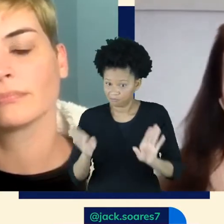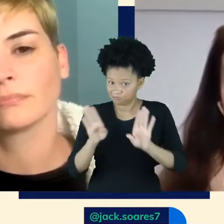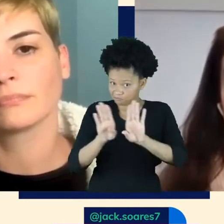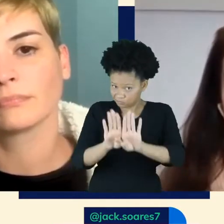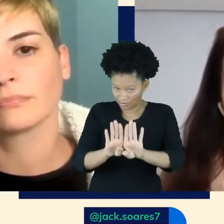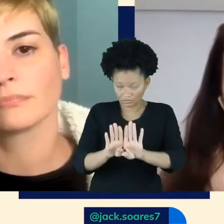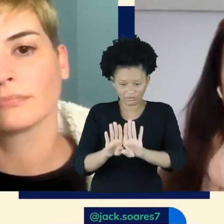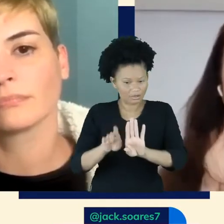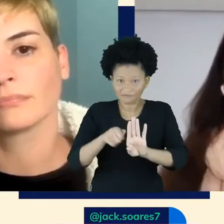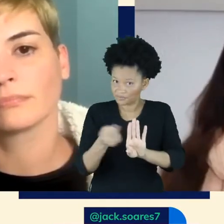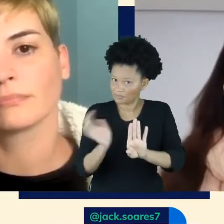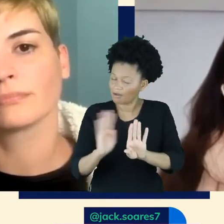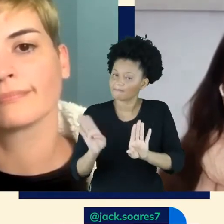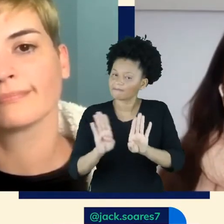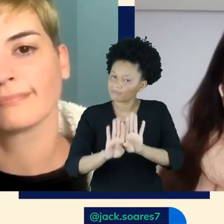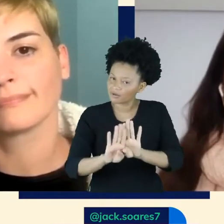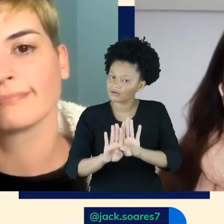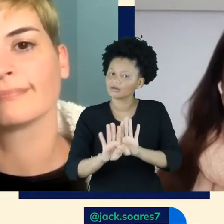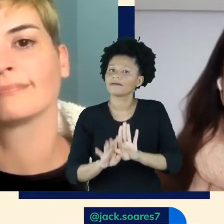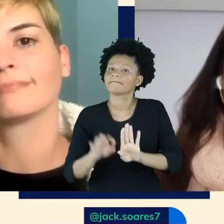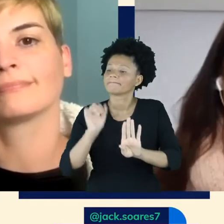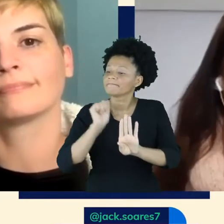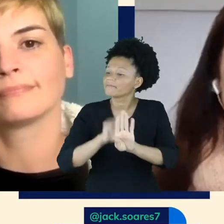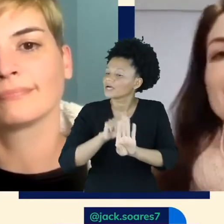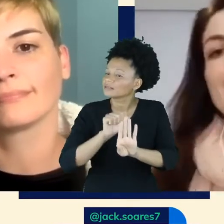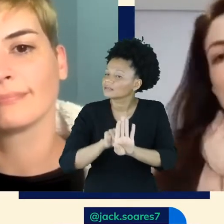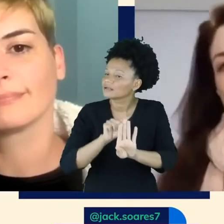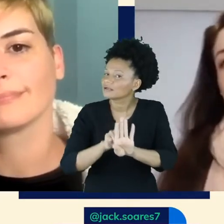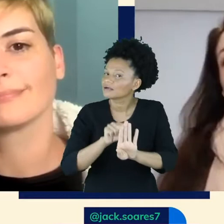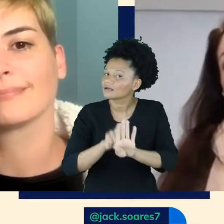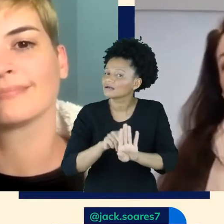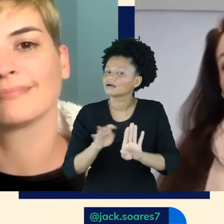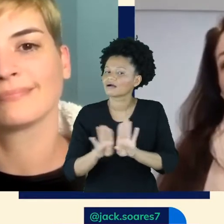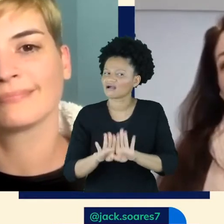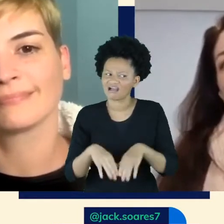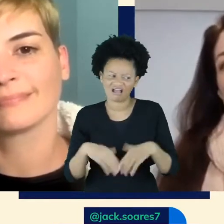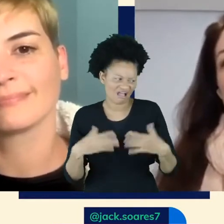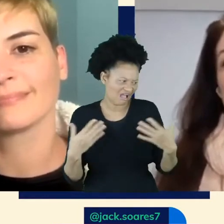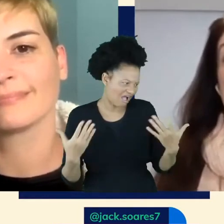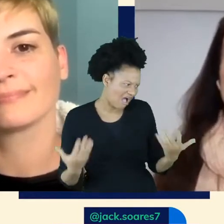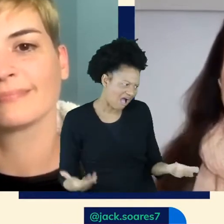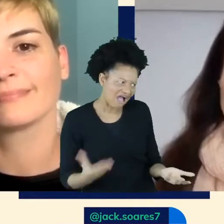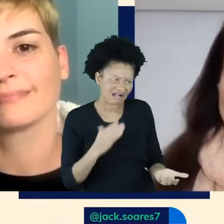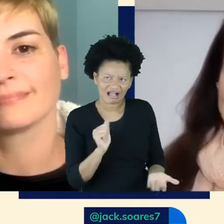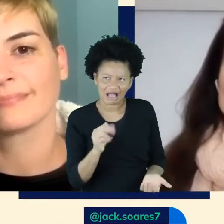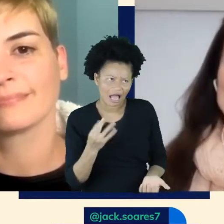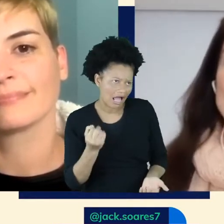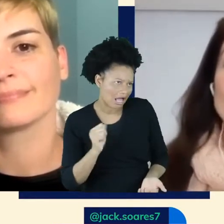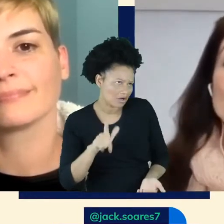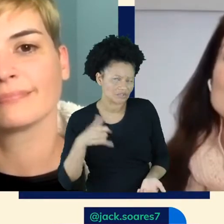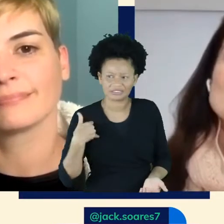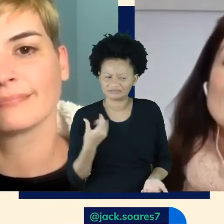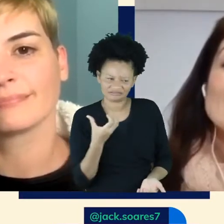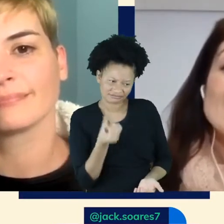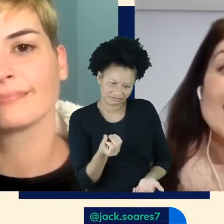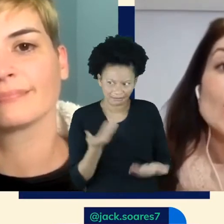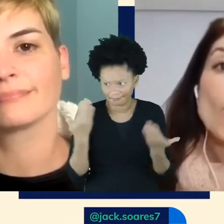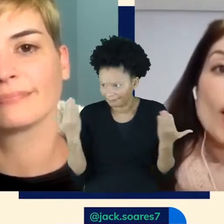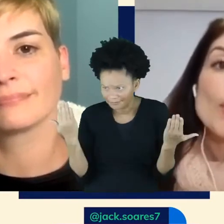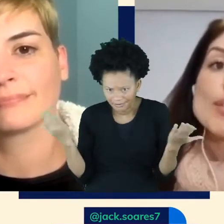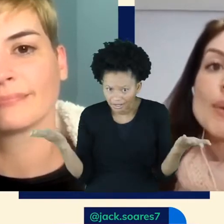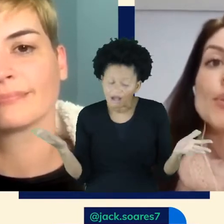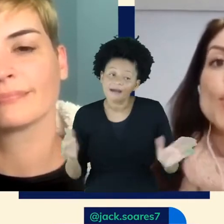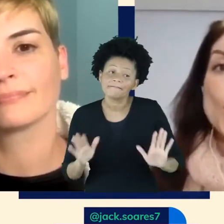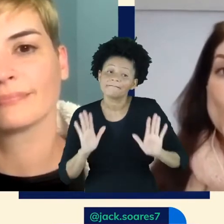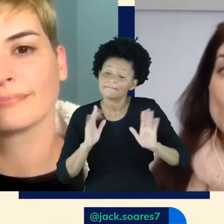fique, bater na porta da criança. Carol, mas ela tem 6 anos, né? Pelo amor de Deus. Pois é, só que ali você está ensinando,